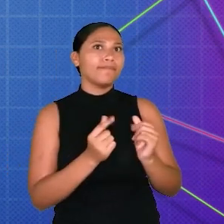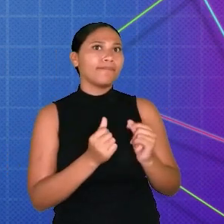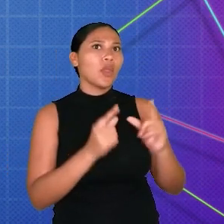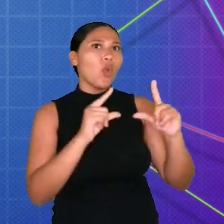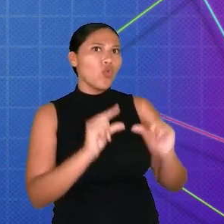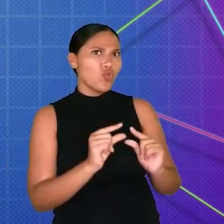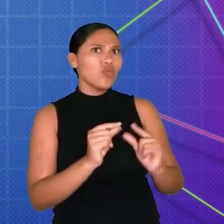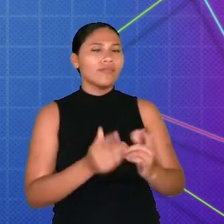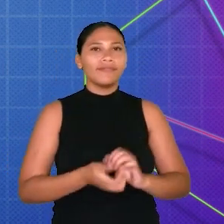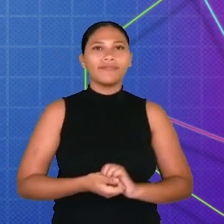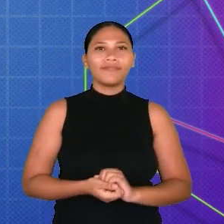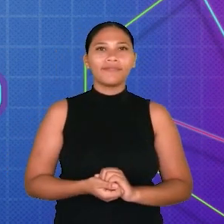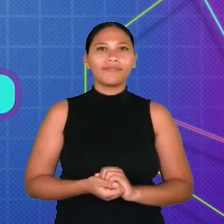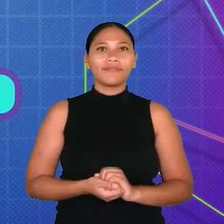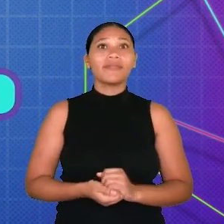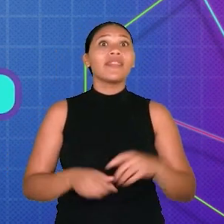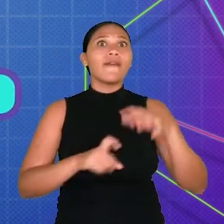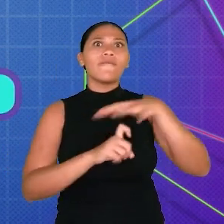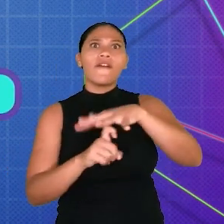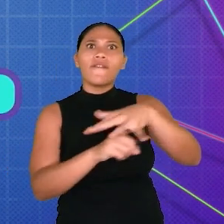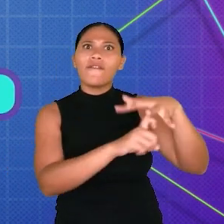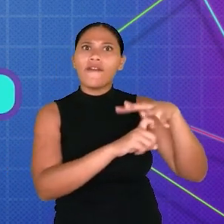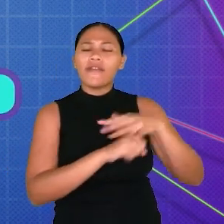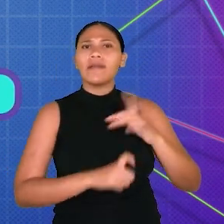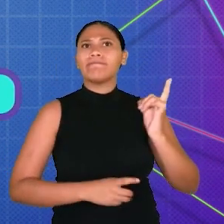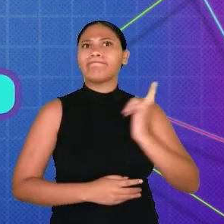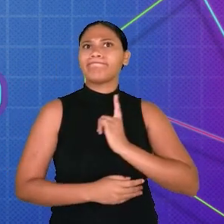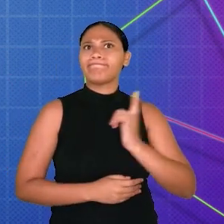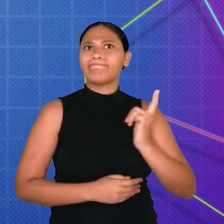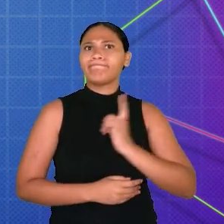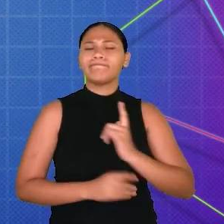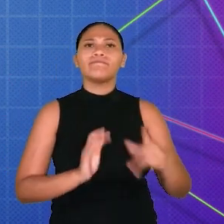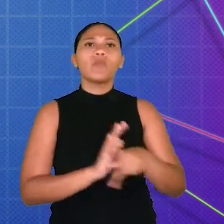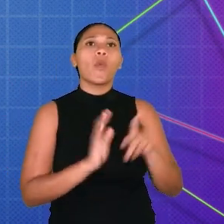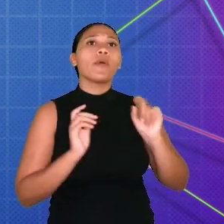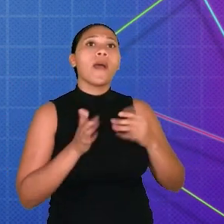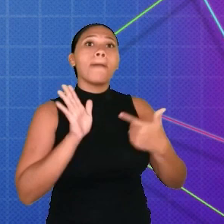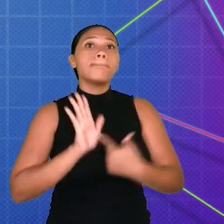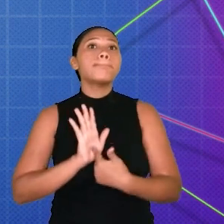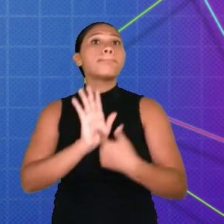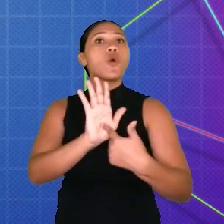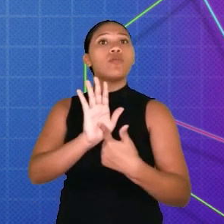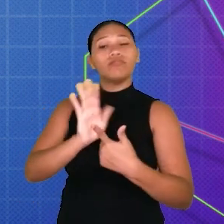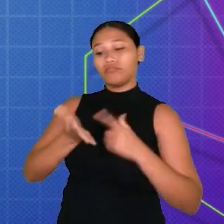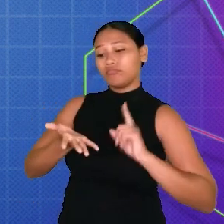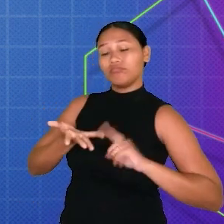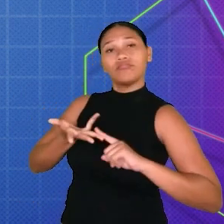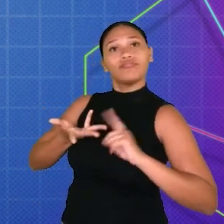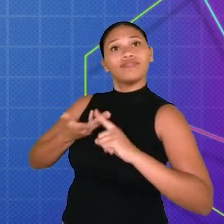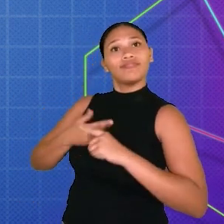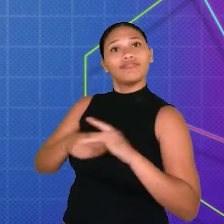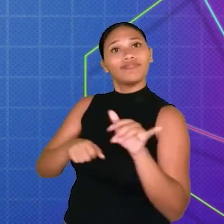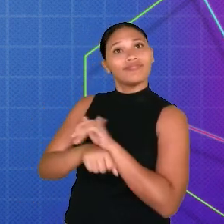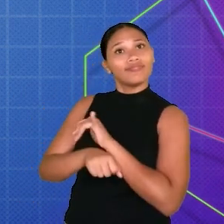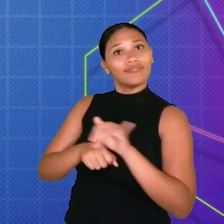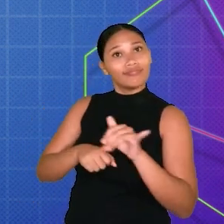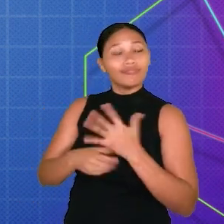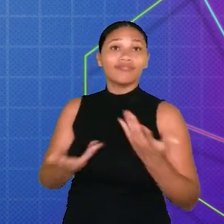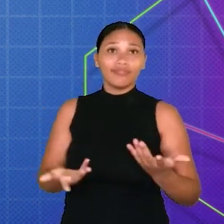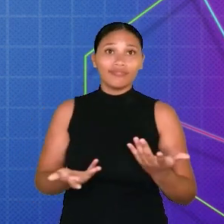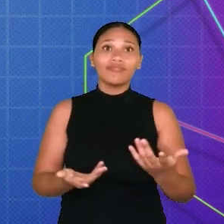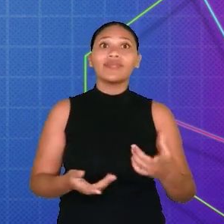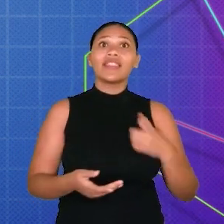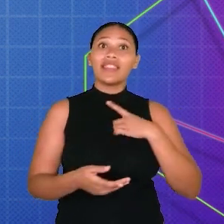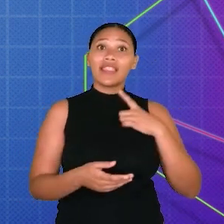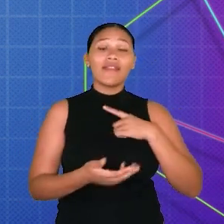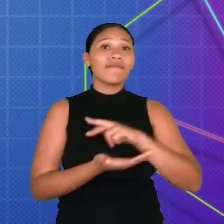baixo orçamento. Há feiras para os jogos indies onde os desenvolvedores podem estar apresentando seus títulos, como a Independent